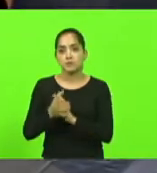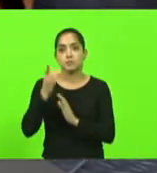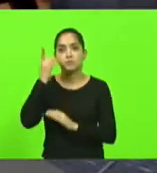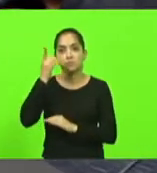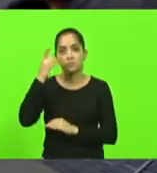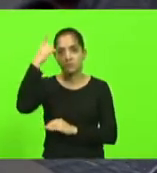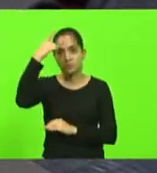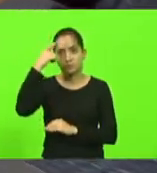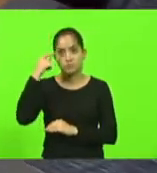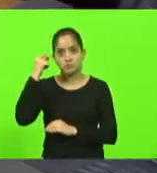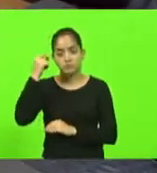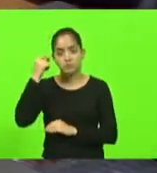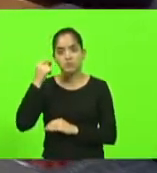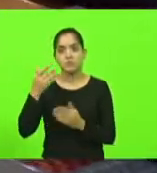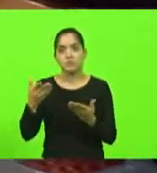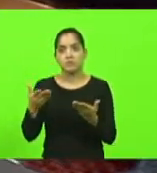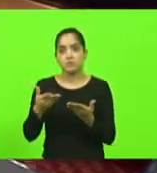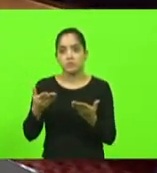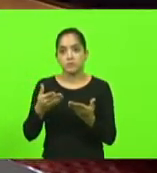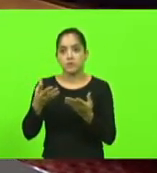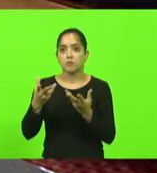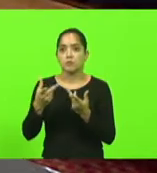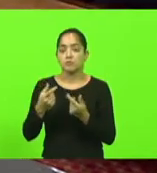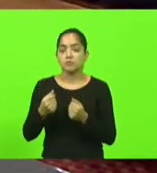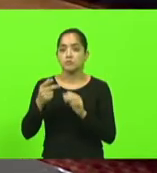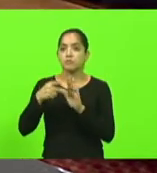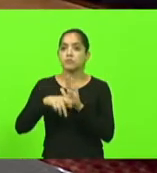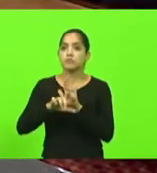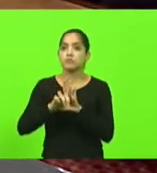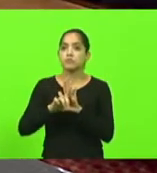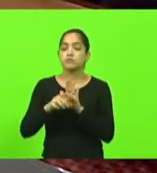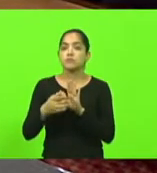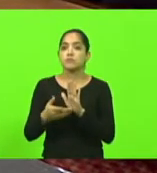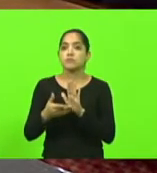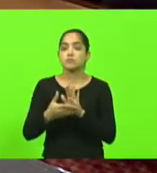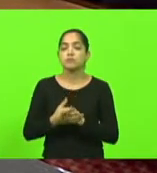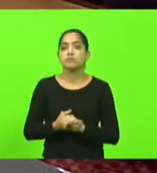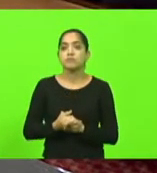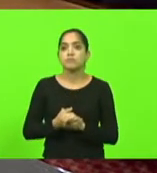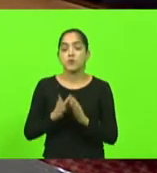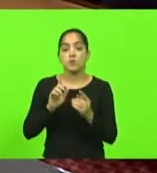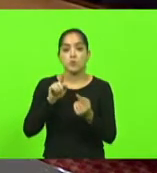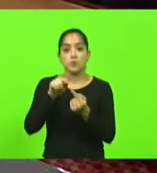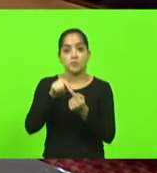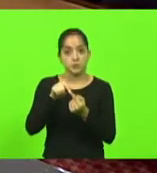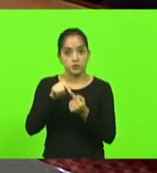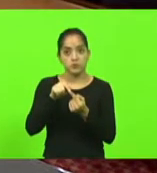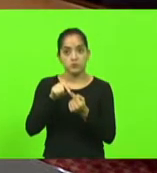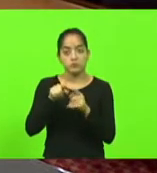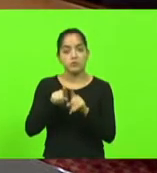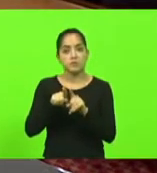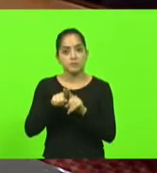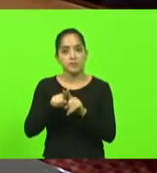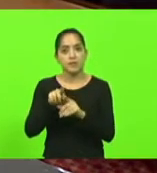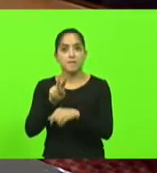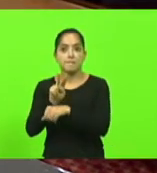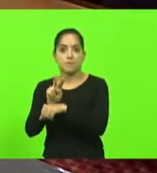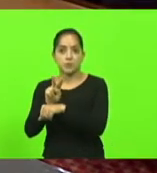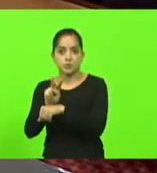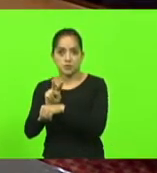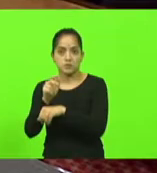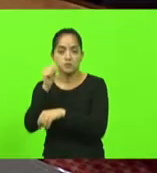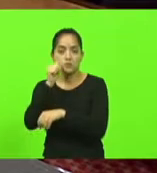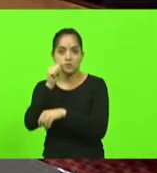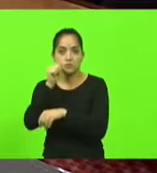pela qualidade do projeto e pelo objetivo do projeto, que é o de proteção aí das